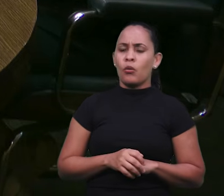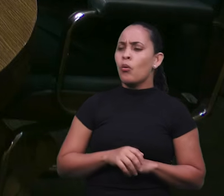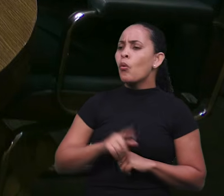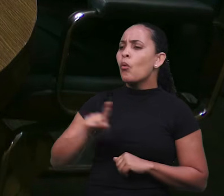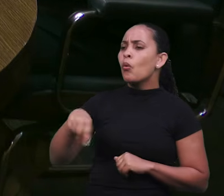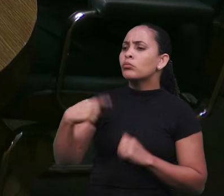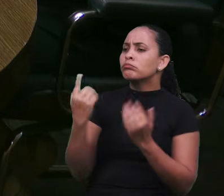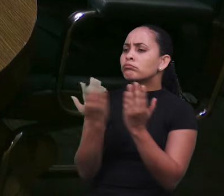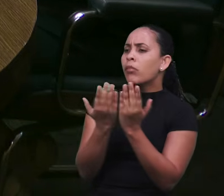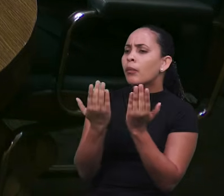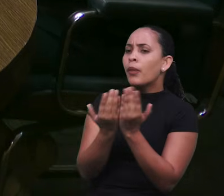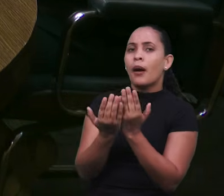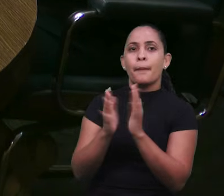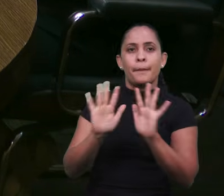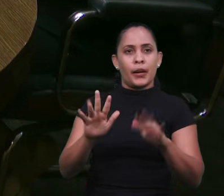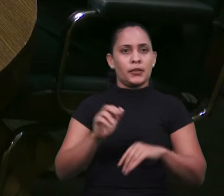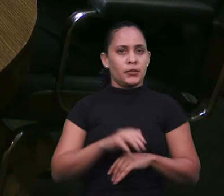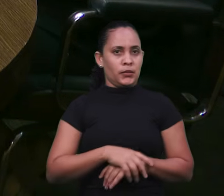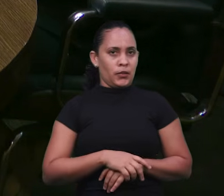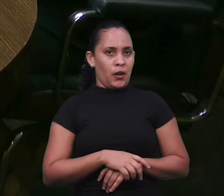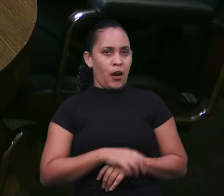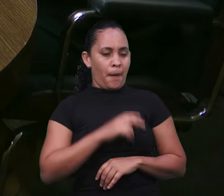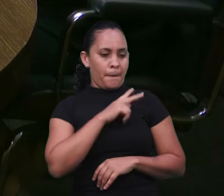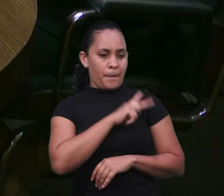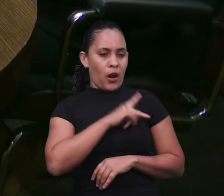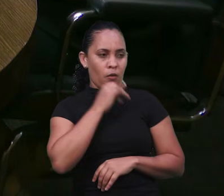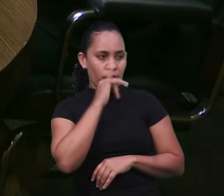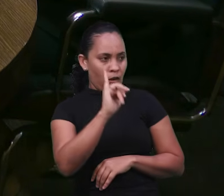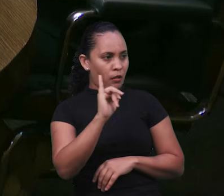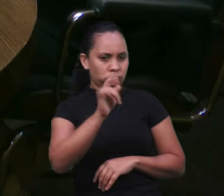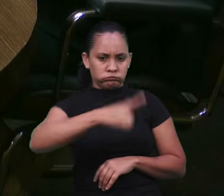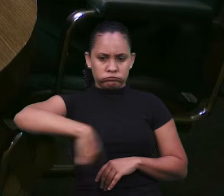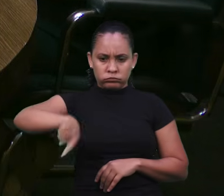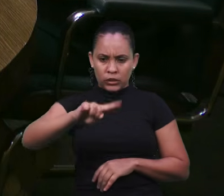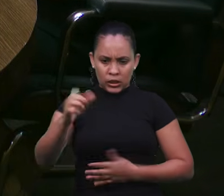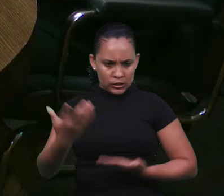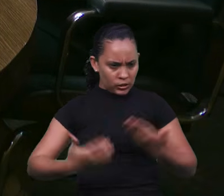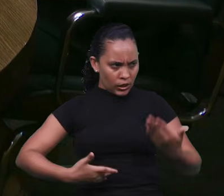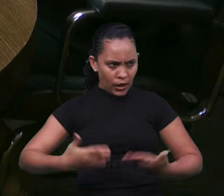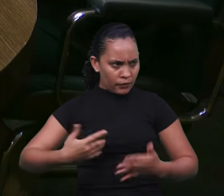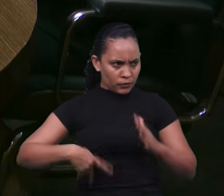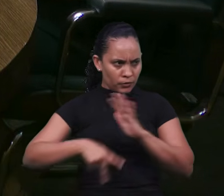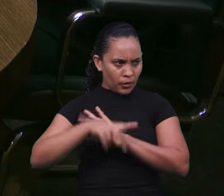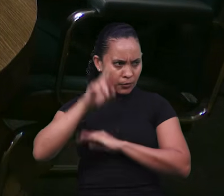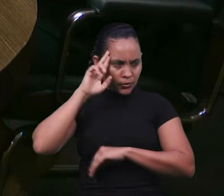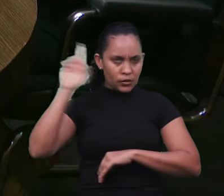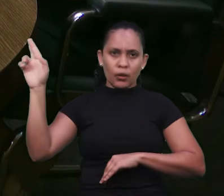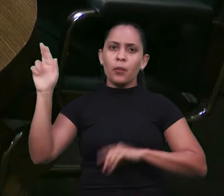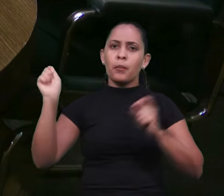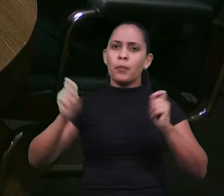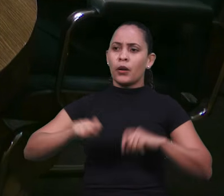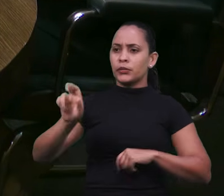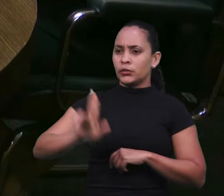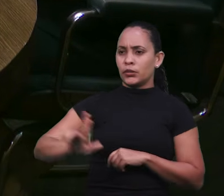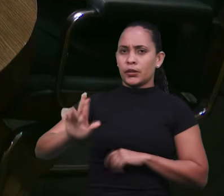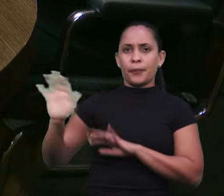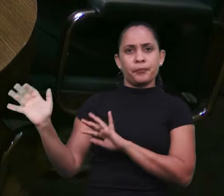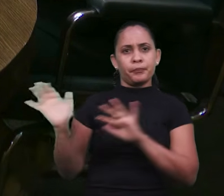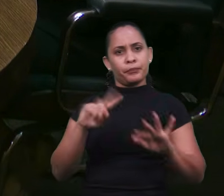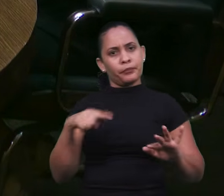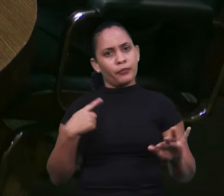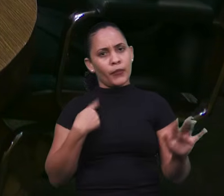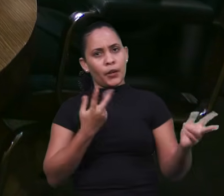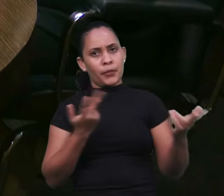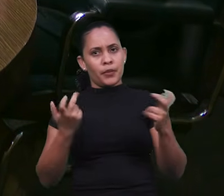os cristãos. E aí Paulo enfatizava a questão dos santos serem servos do Senhor. E esse usa aqui, ó, servo do Senhor. Pode usar. Exatamente. Então, nós já